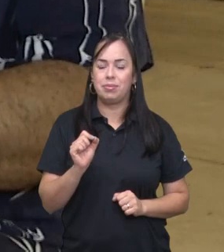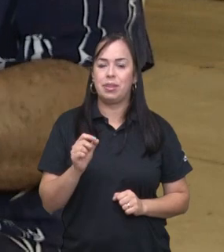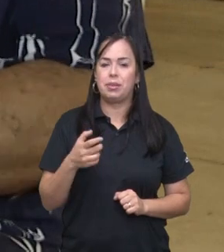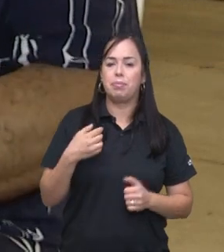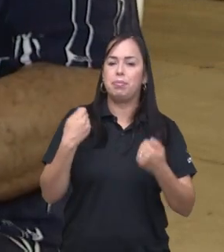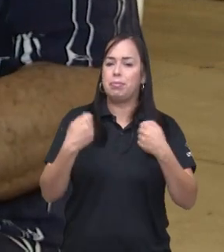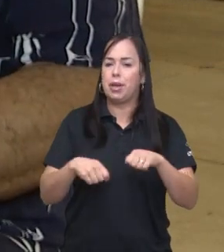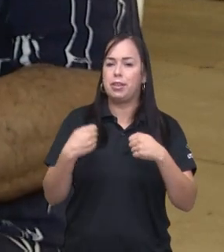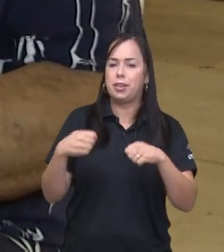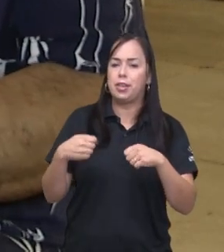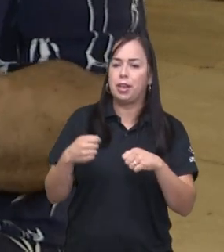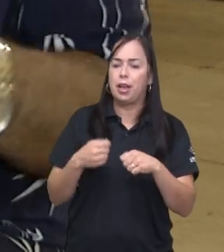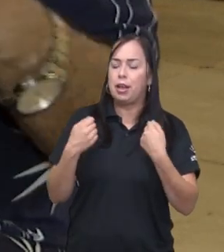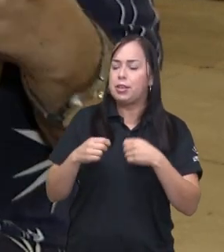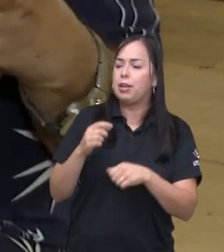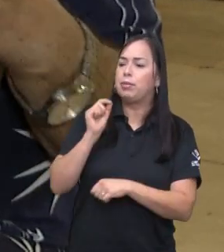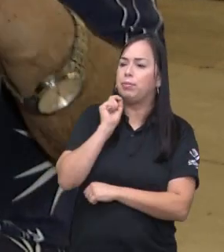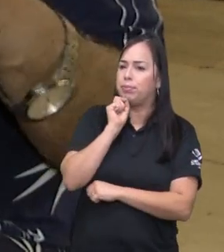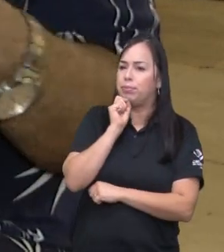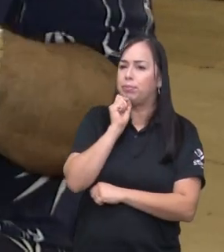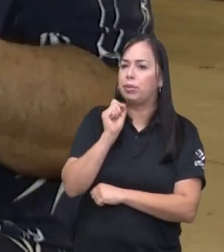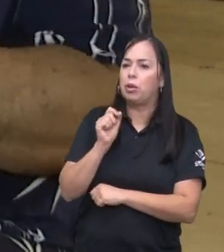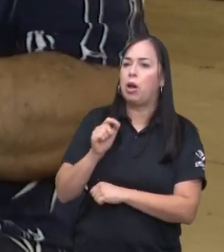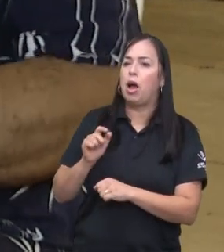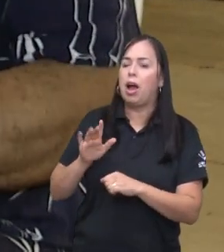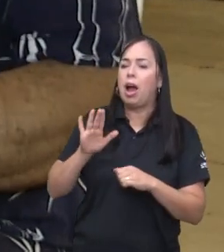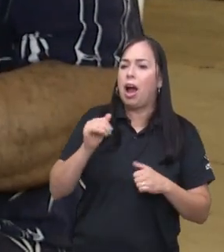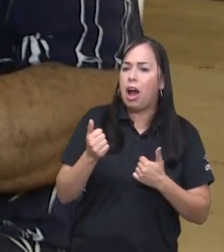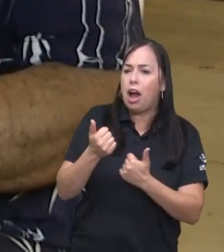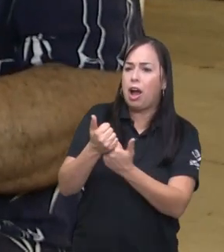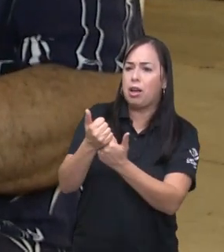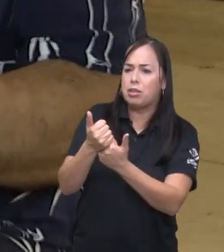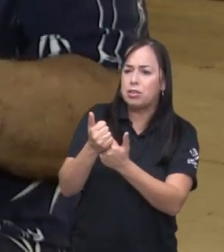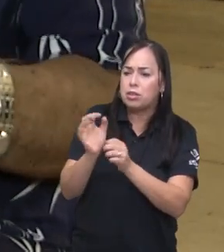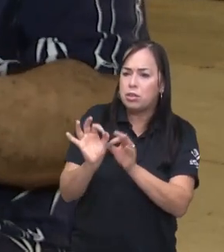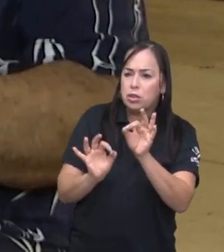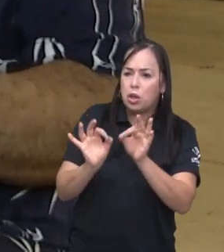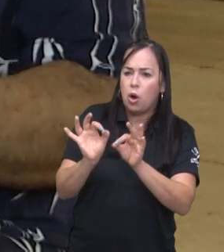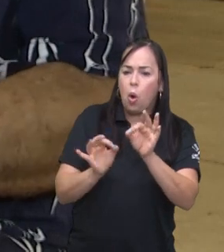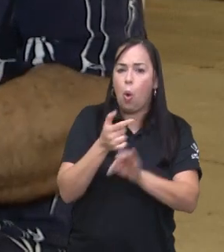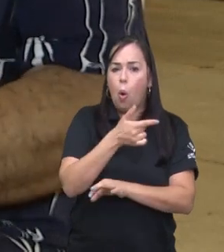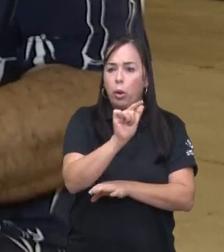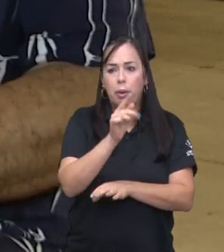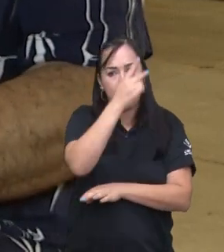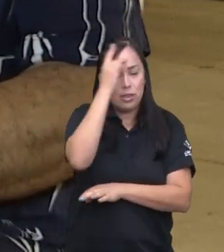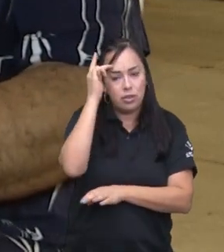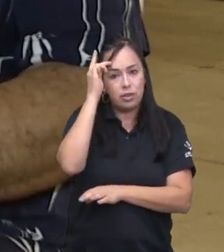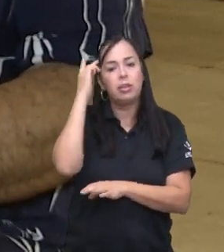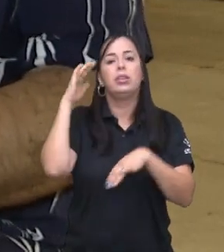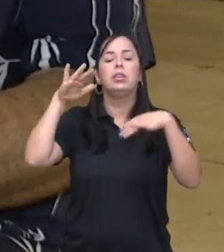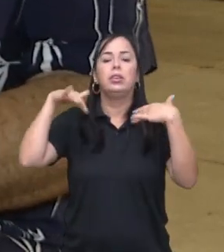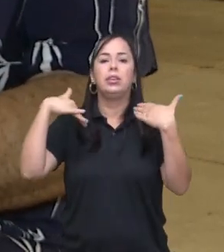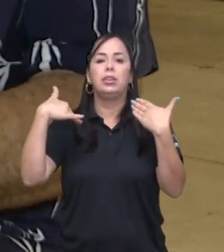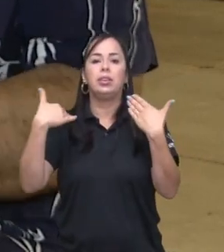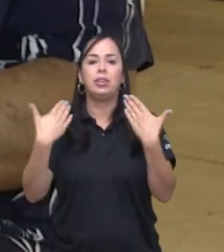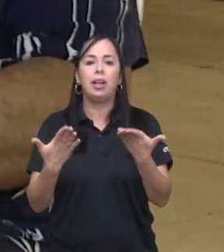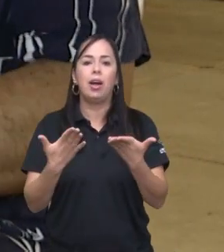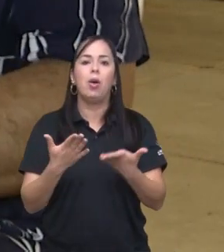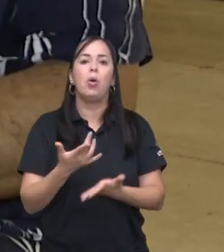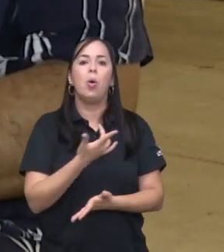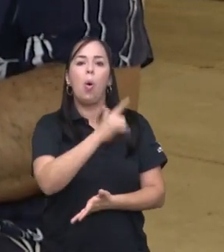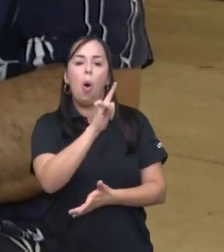divergências, precisava de ter uma outra pessoas para coordenar a festa, precisava ter. Aí acabou o Cido Silva indo